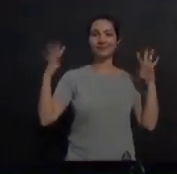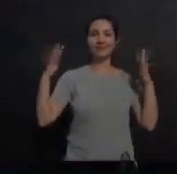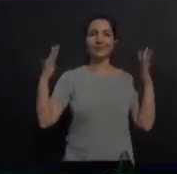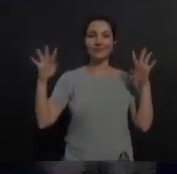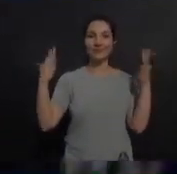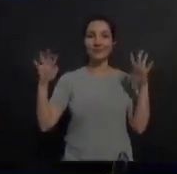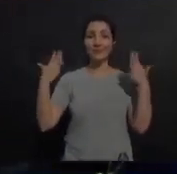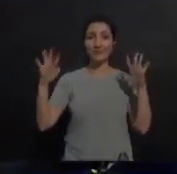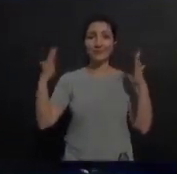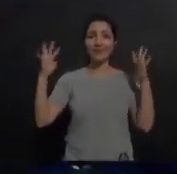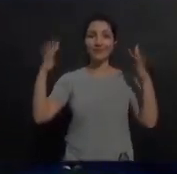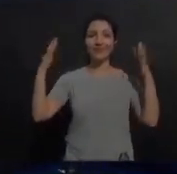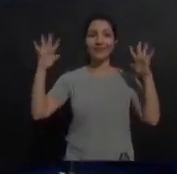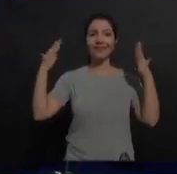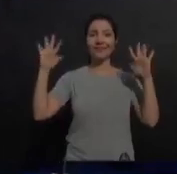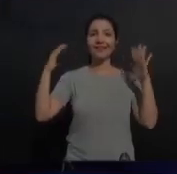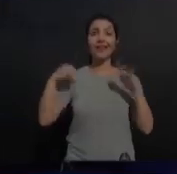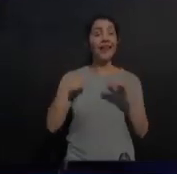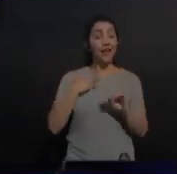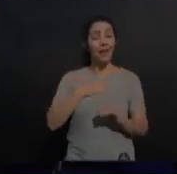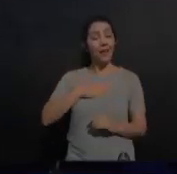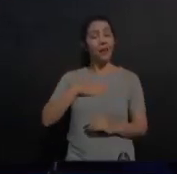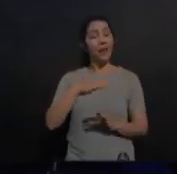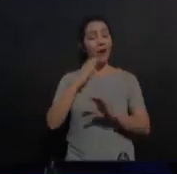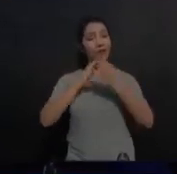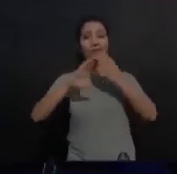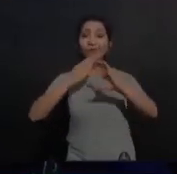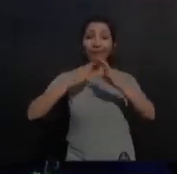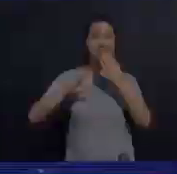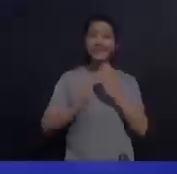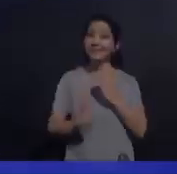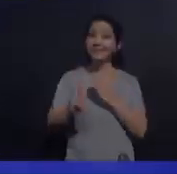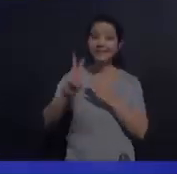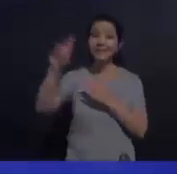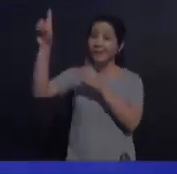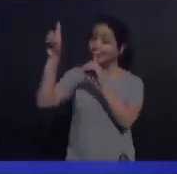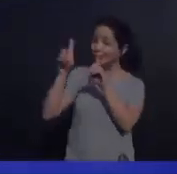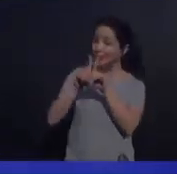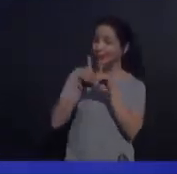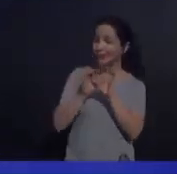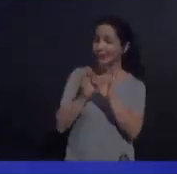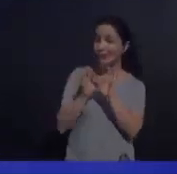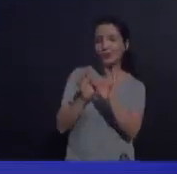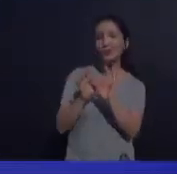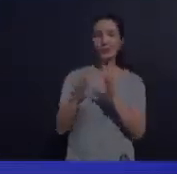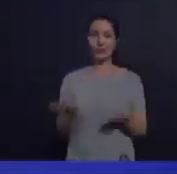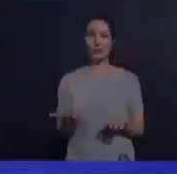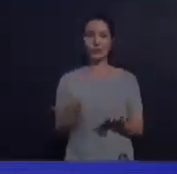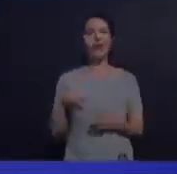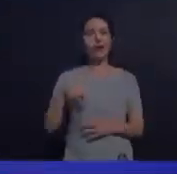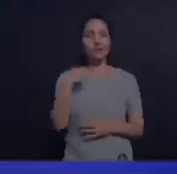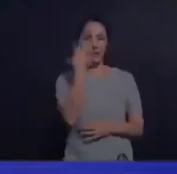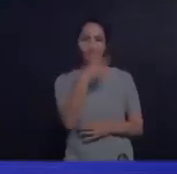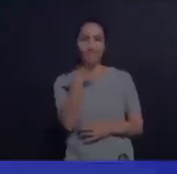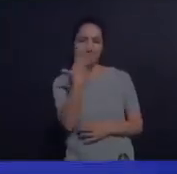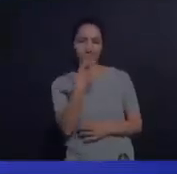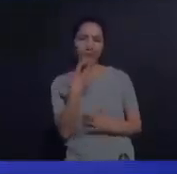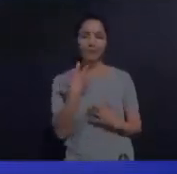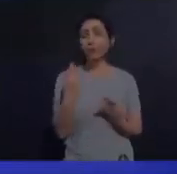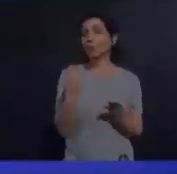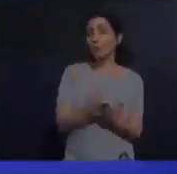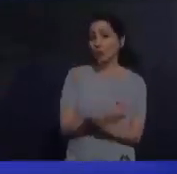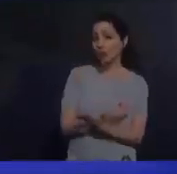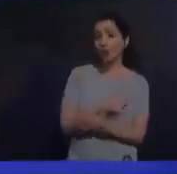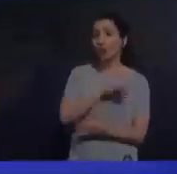o que é louvar a deus e deus está comigo nessa minha oração mas essa música gente no dia que eu fui